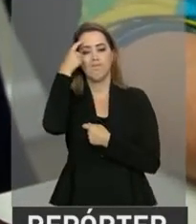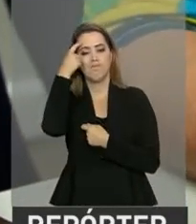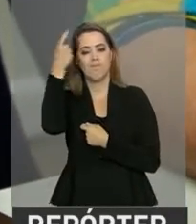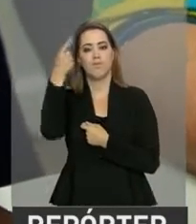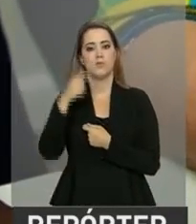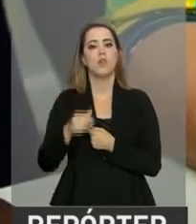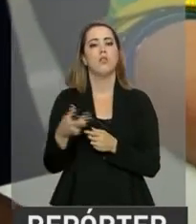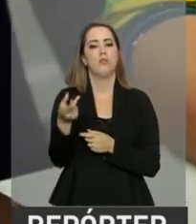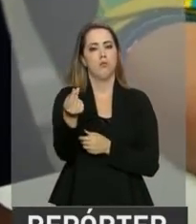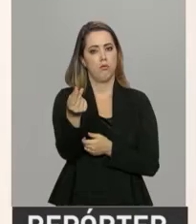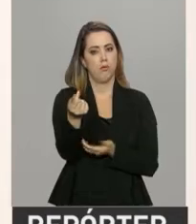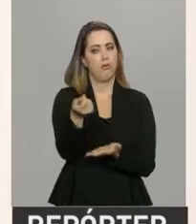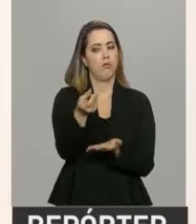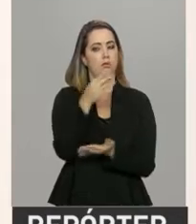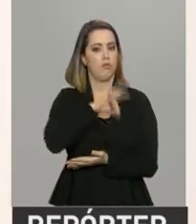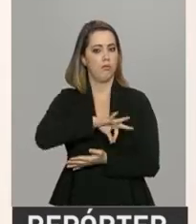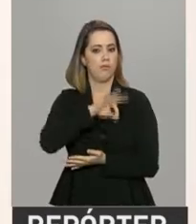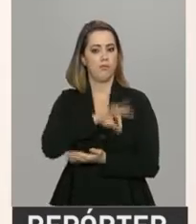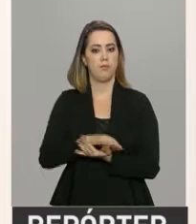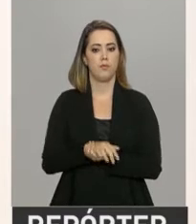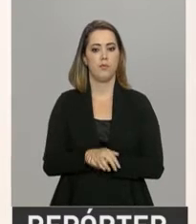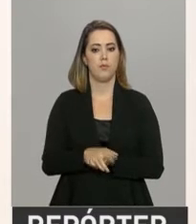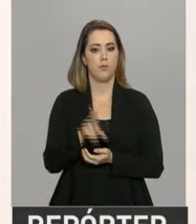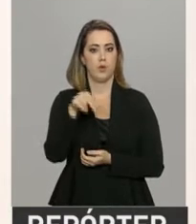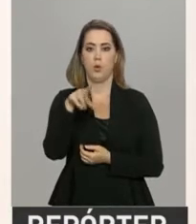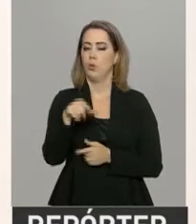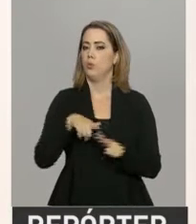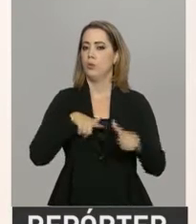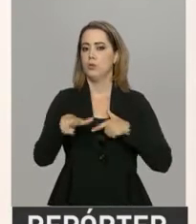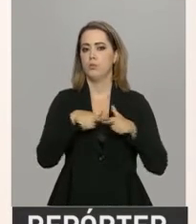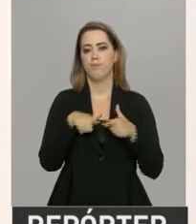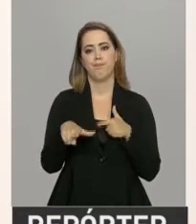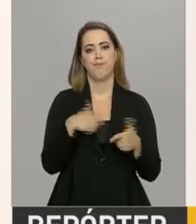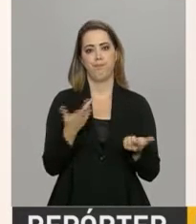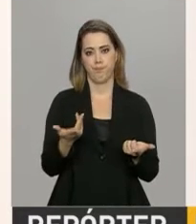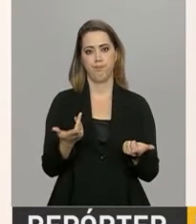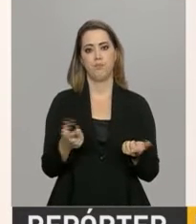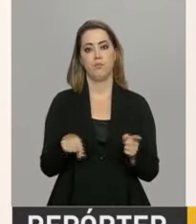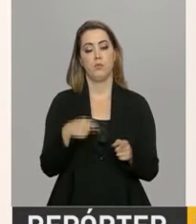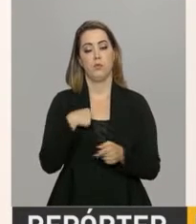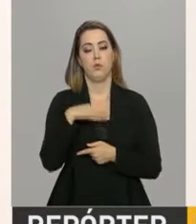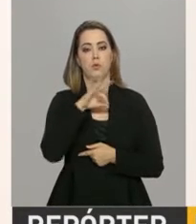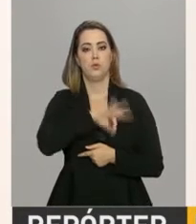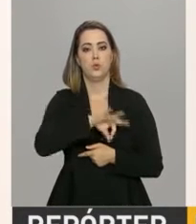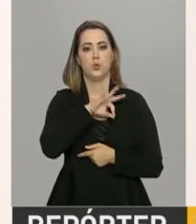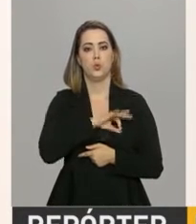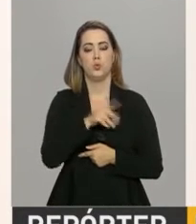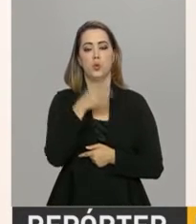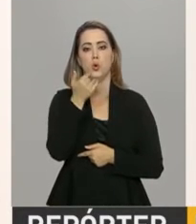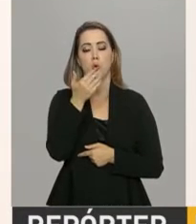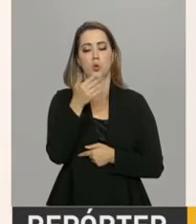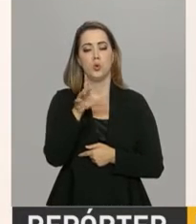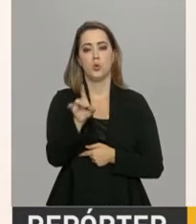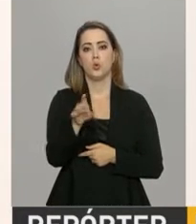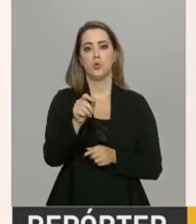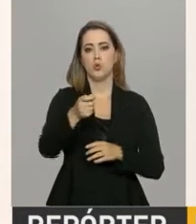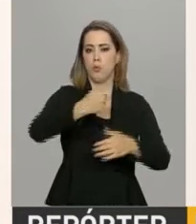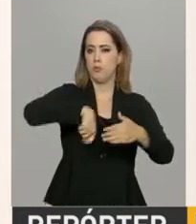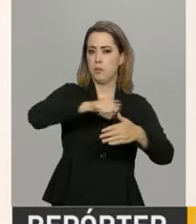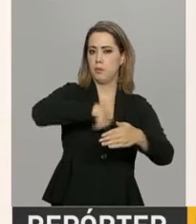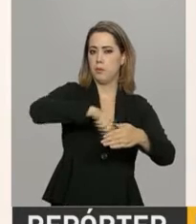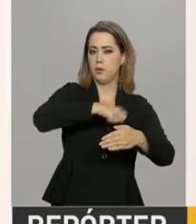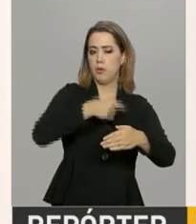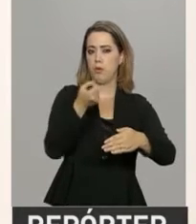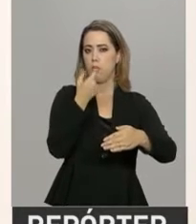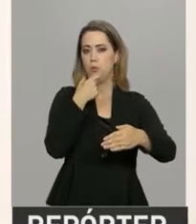de ganhar um dinheirinho. Eu nunca trabalhei fora. Minha renda era fazer salgadinho para fora. Quando veio o câncer,